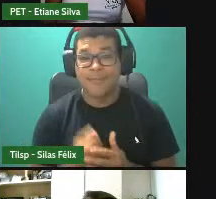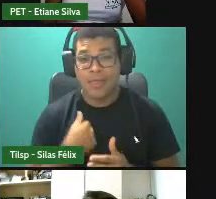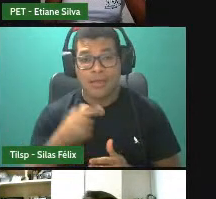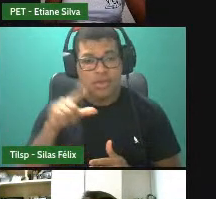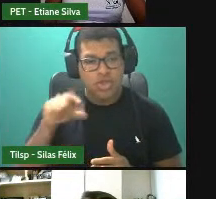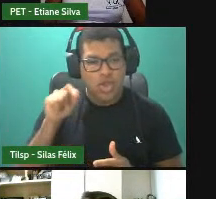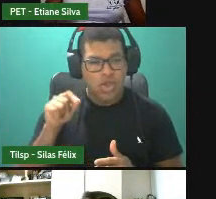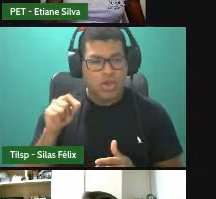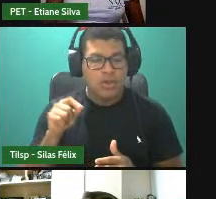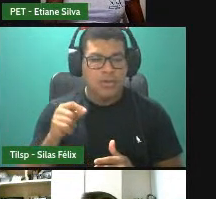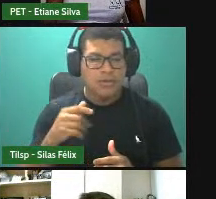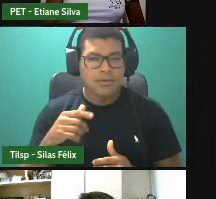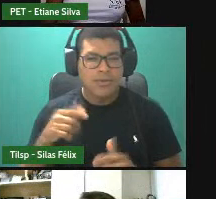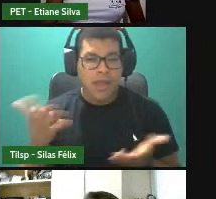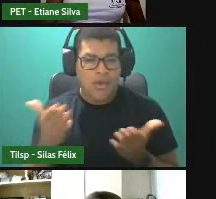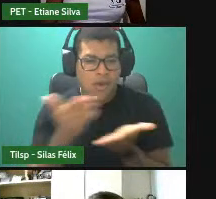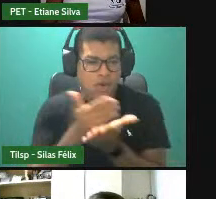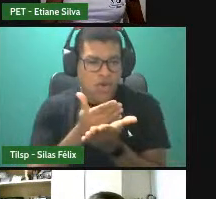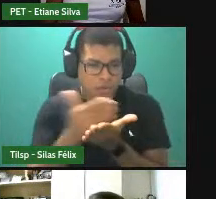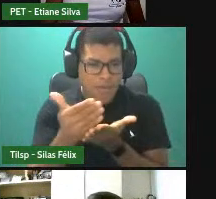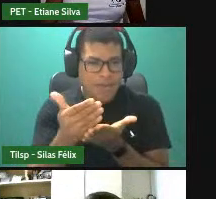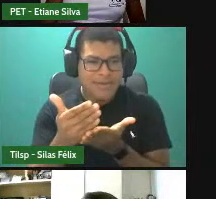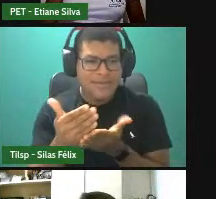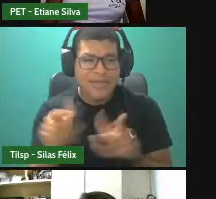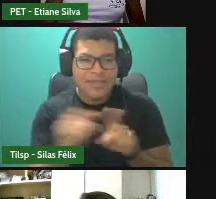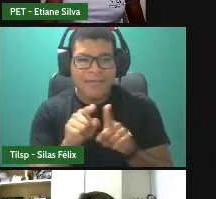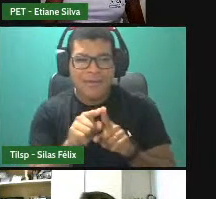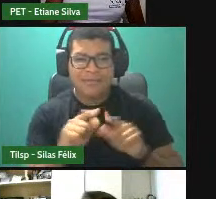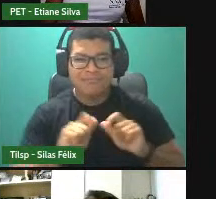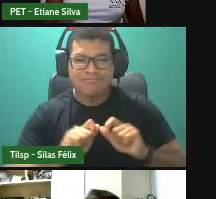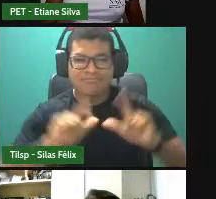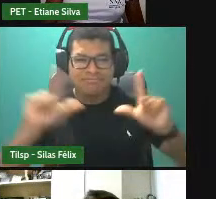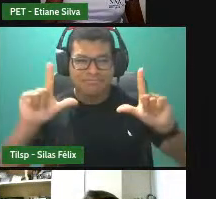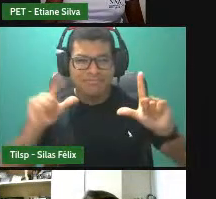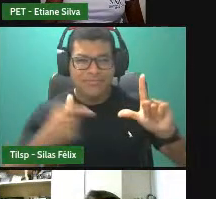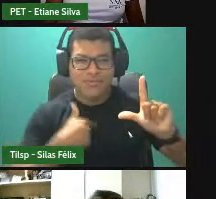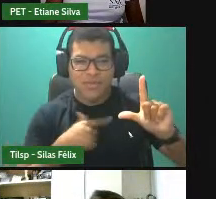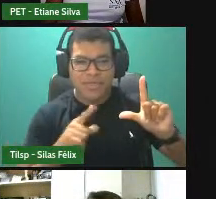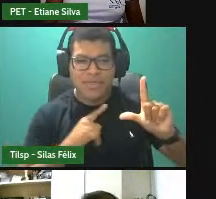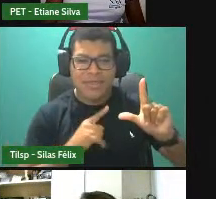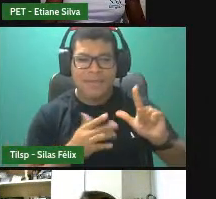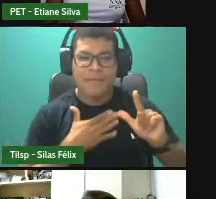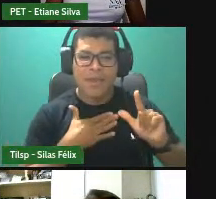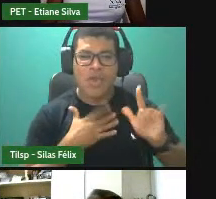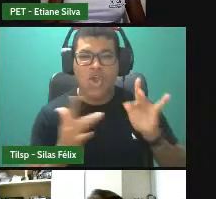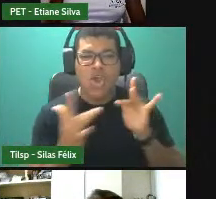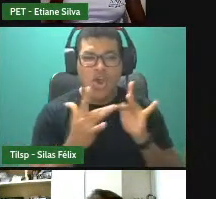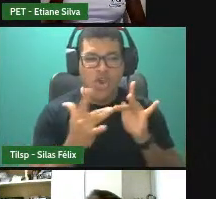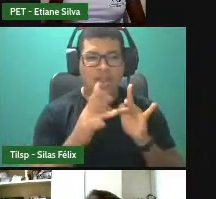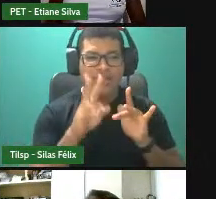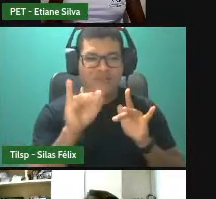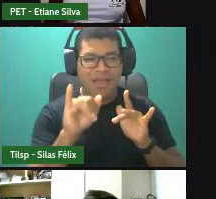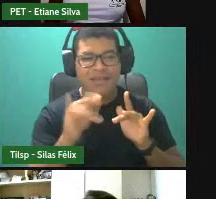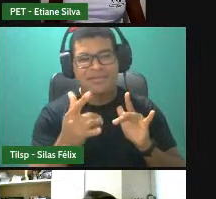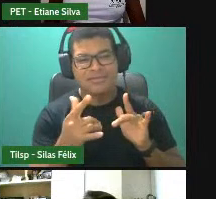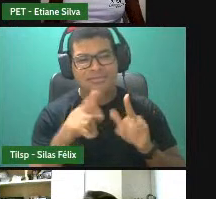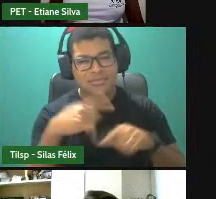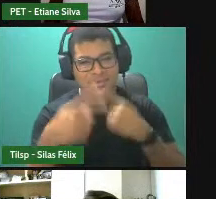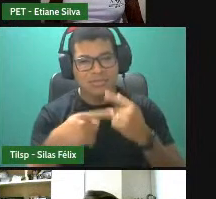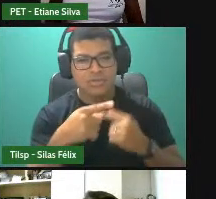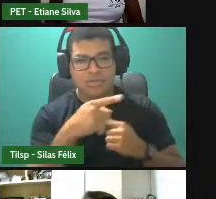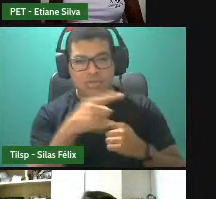primeira parte nossa, né, e já deixo até aí na projeção alguns dos meus contatos digitais, mas vão estar ao final da